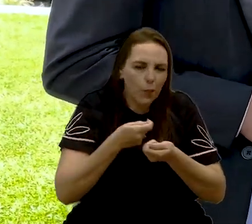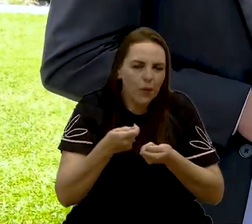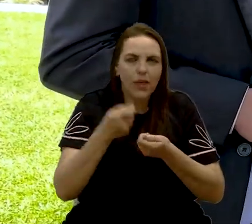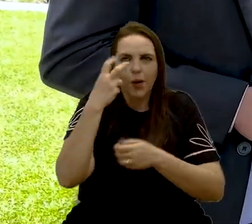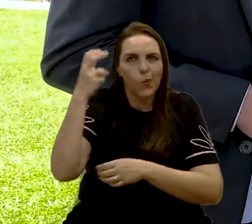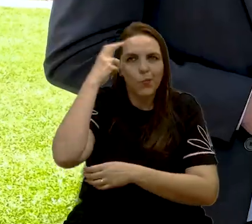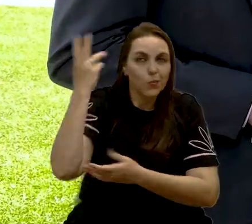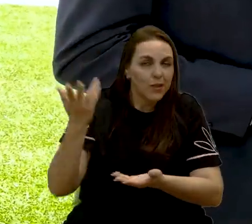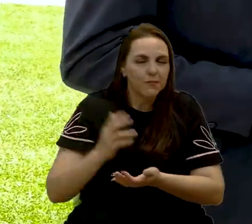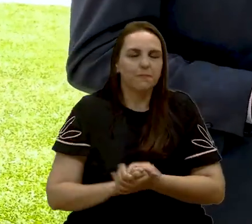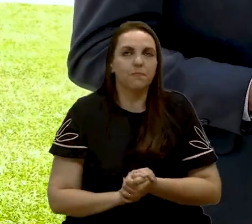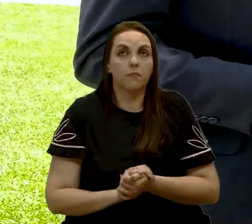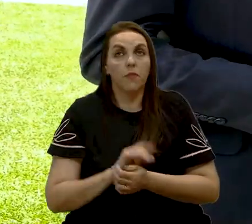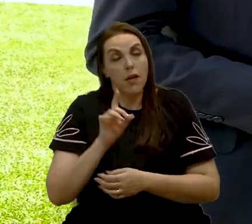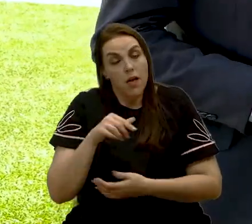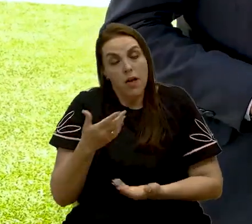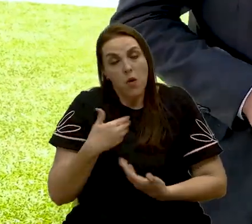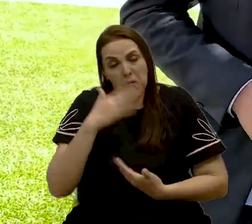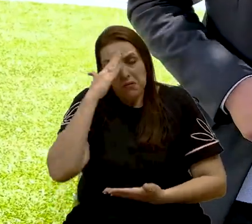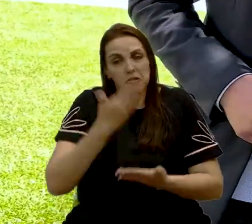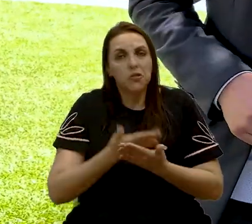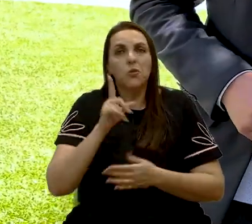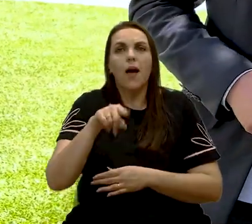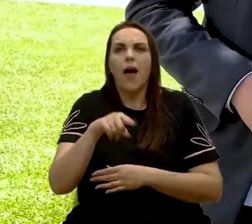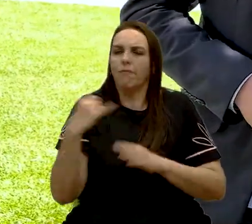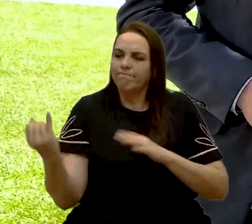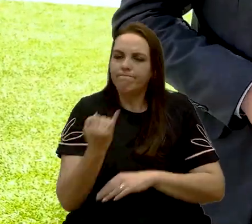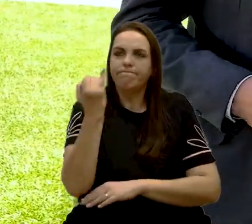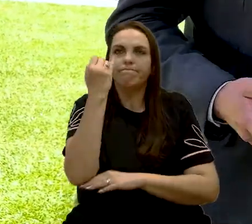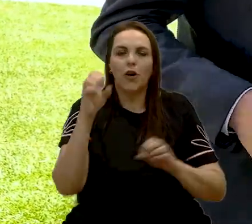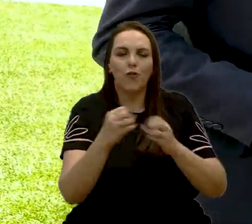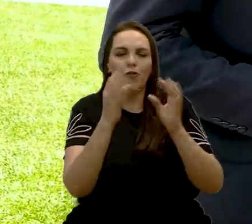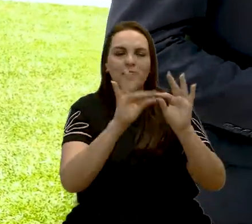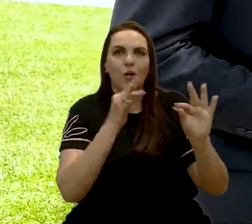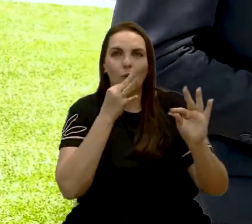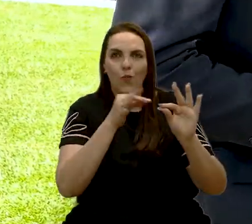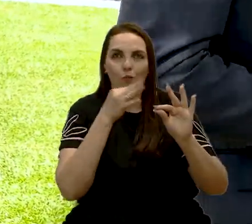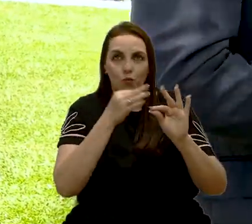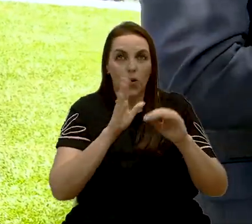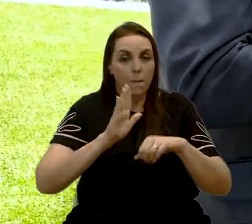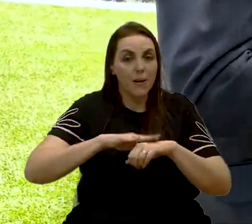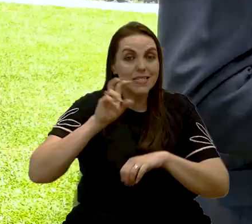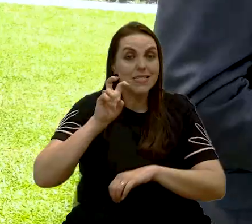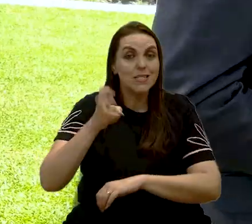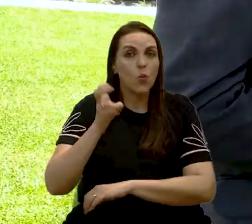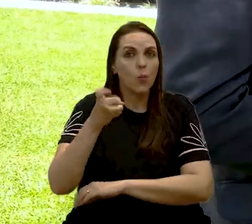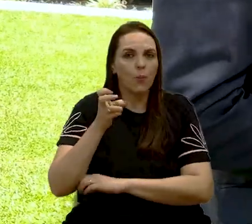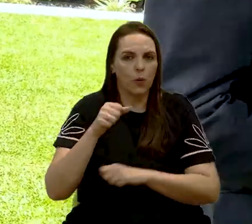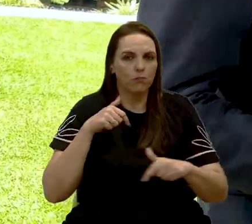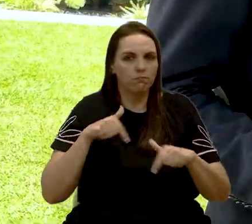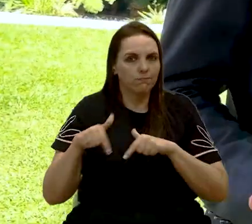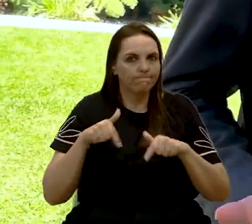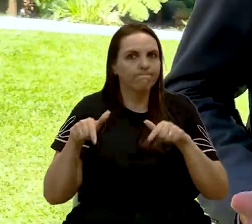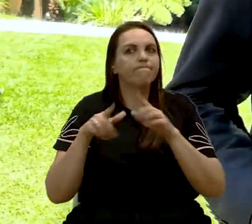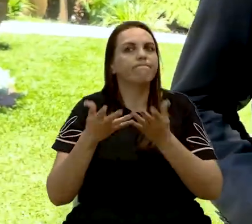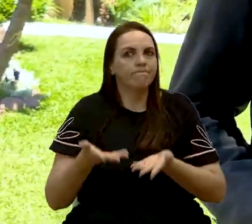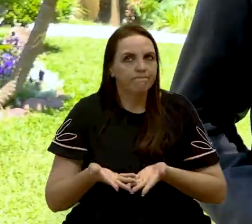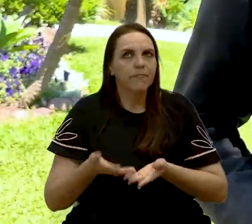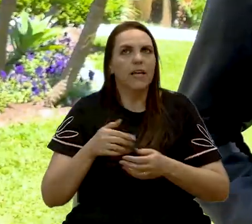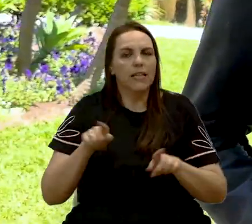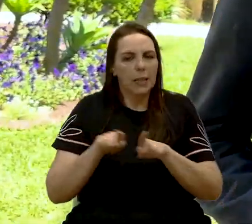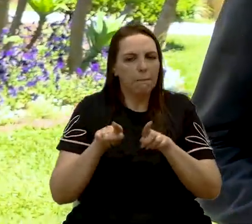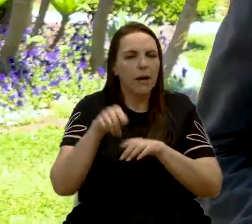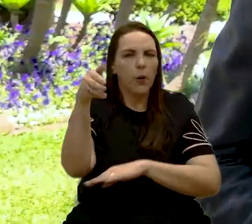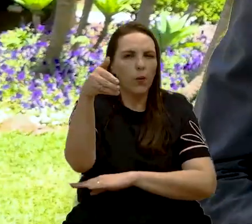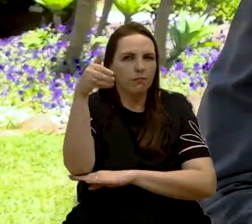econômicos, culturais? Olha, muito significativo, porque a Festa da Uva, ela gera acima de 5 mil empregos,